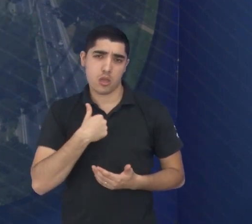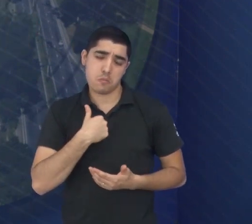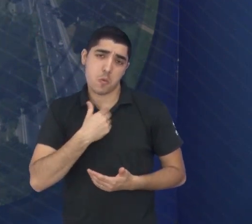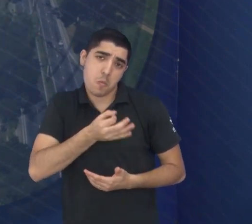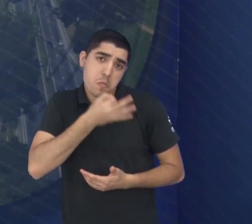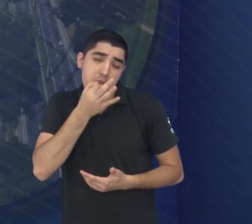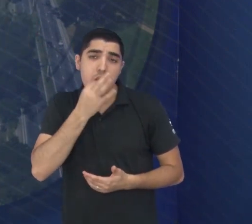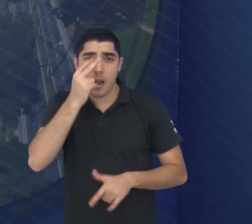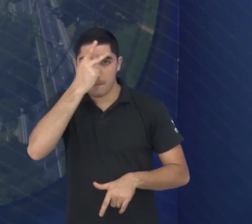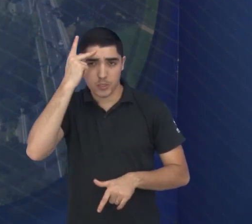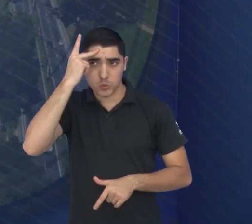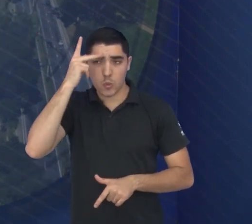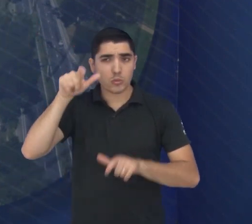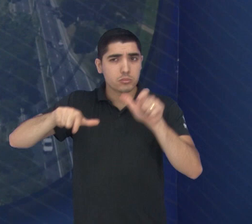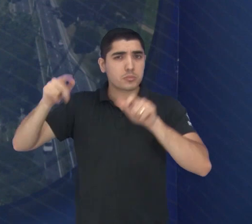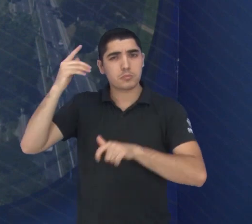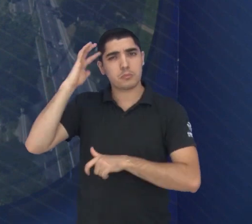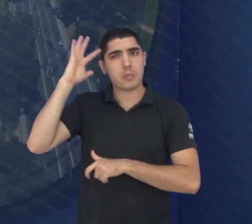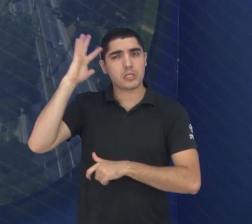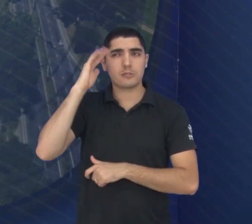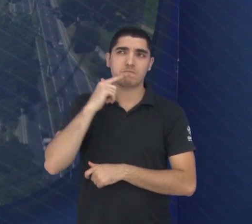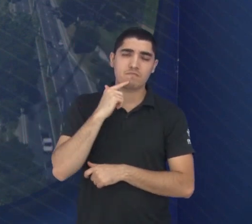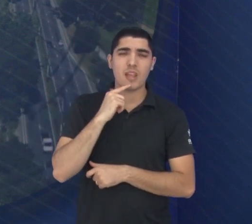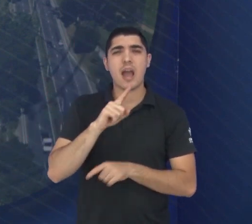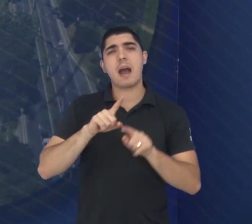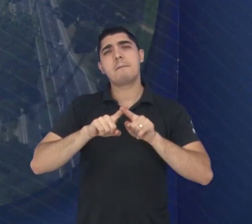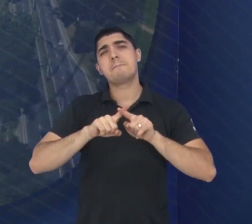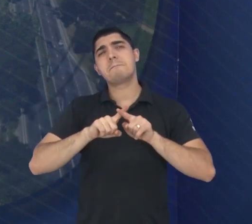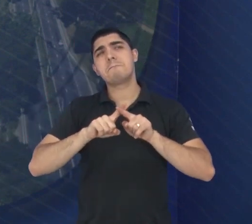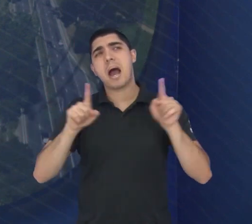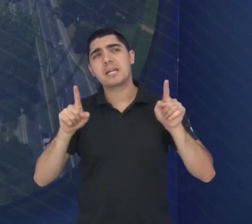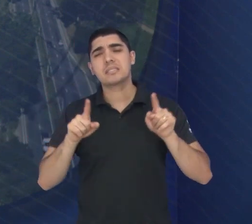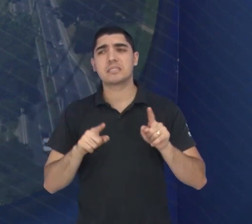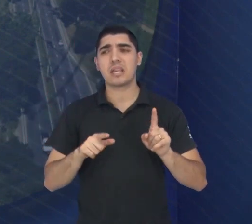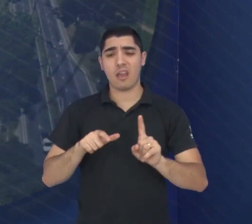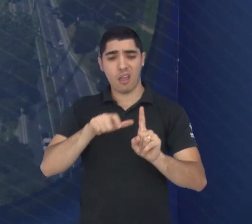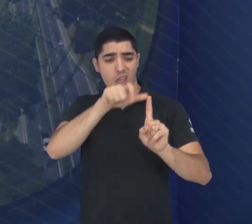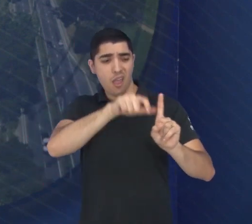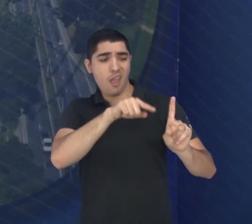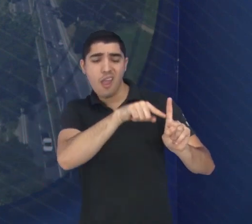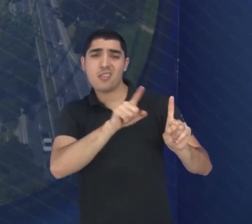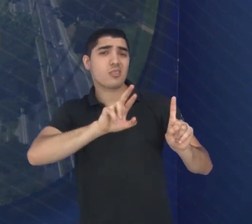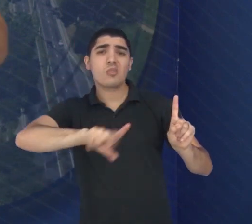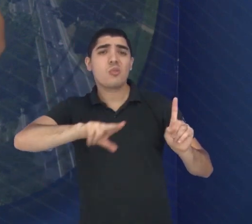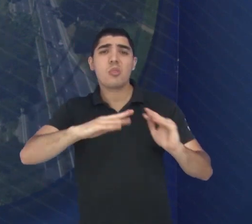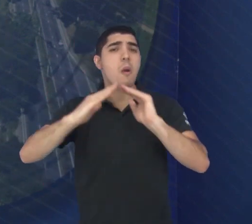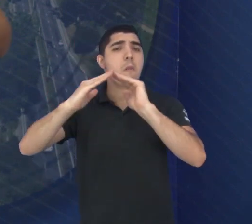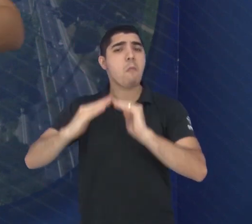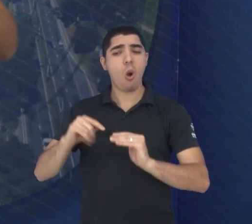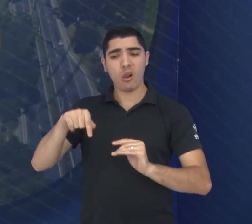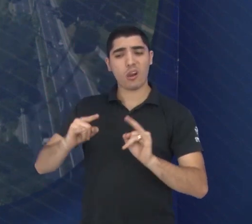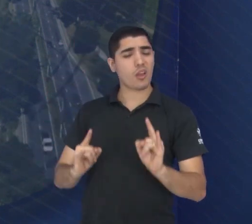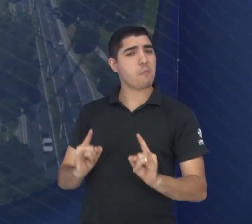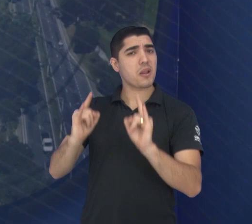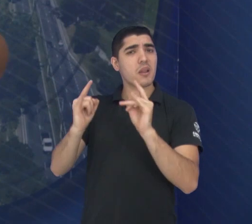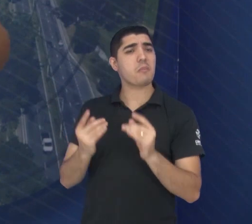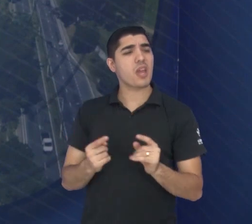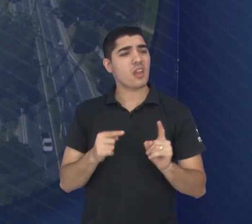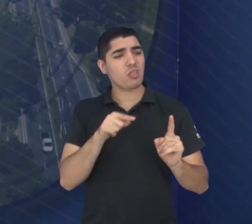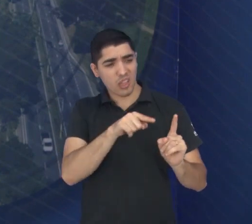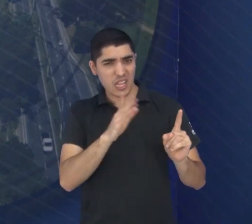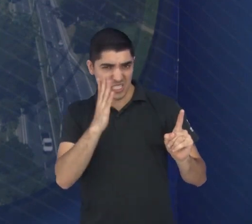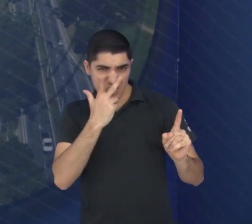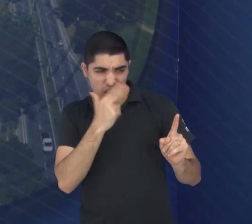pessoas perguntam, que a gente ouve, mas fulano, ele não mora no condomínio, então será que ele sabe do dia a dia, de